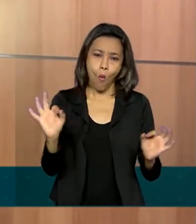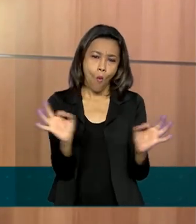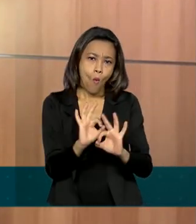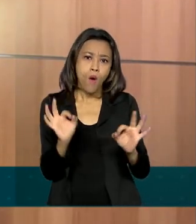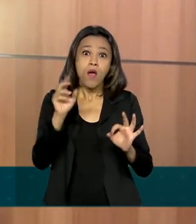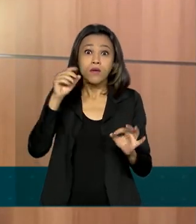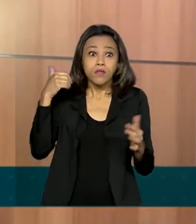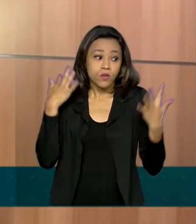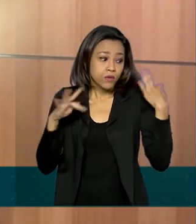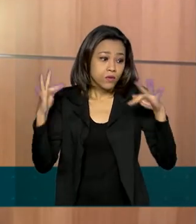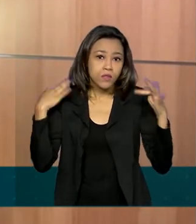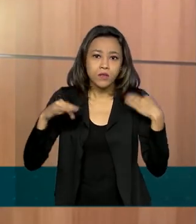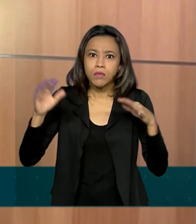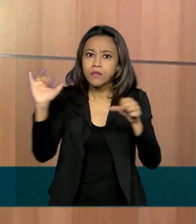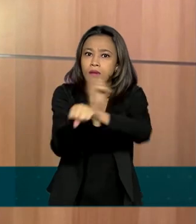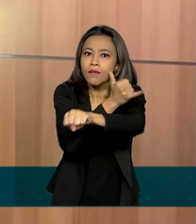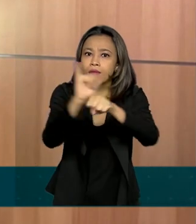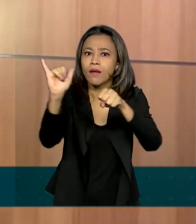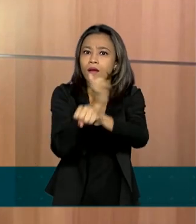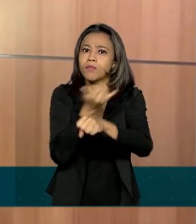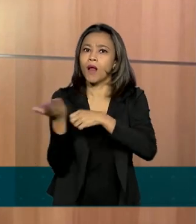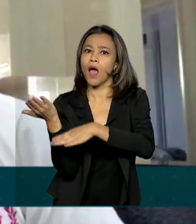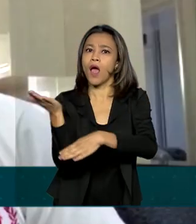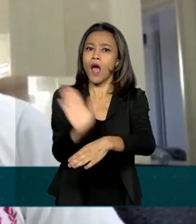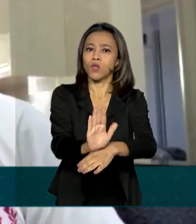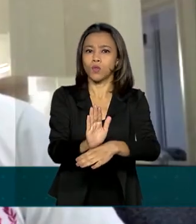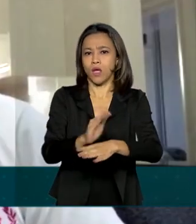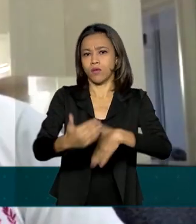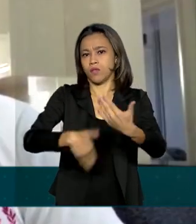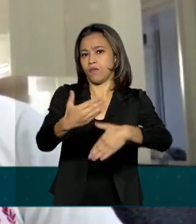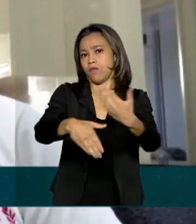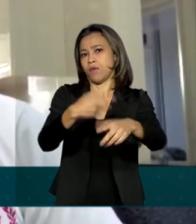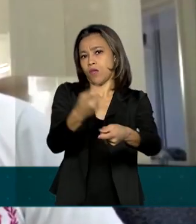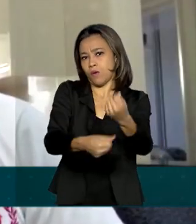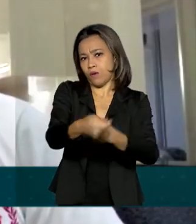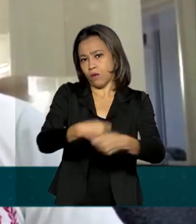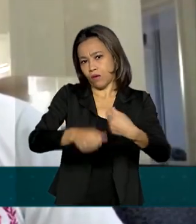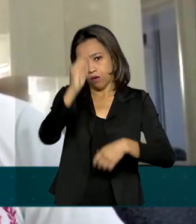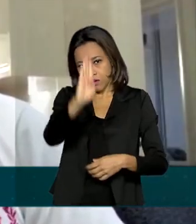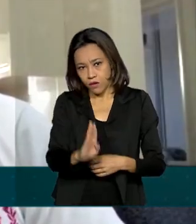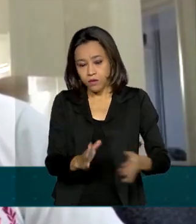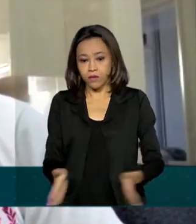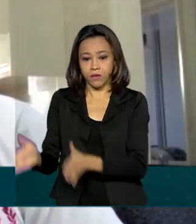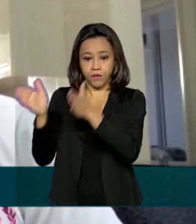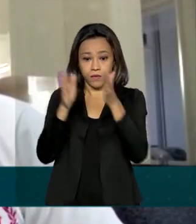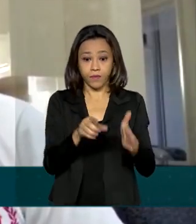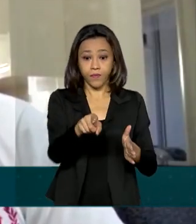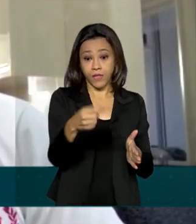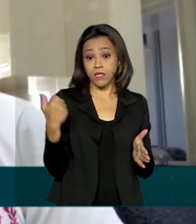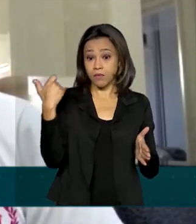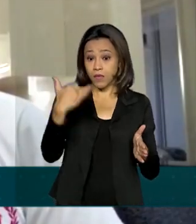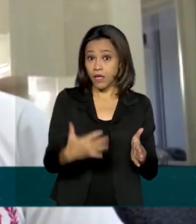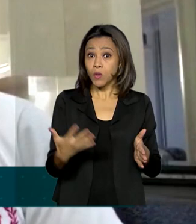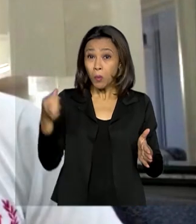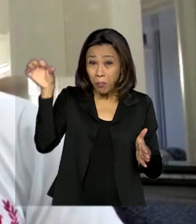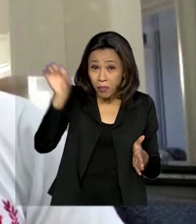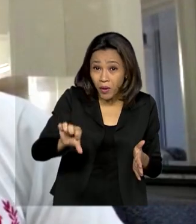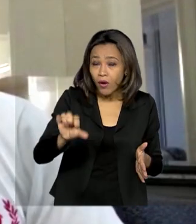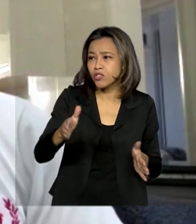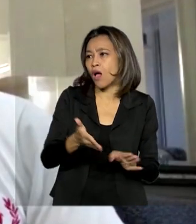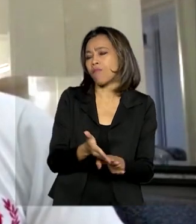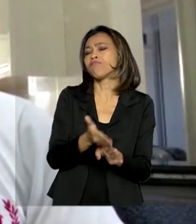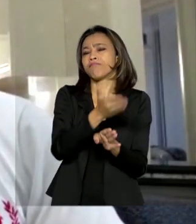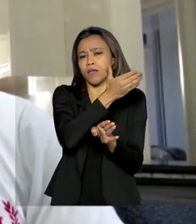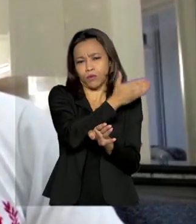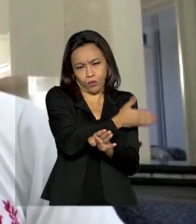estratégico no crescimento econômico do nosso Brasil. A BH acredita que o pior já passou e que estamos, degrau a